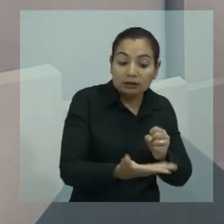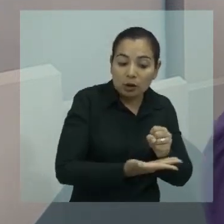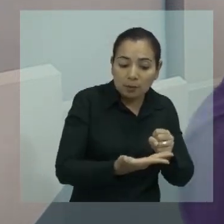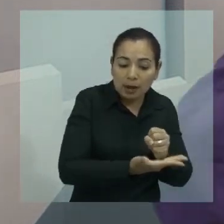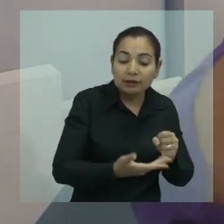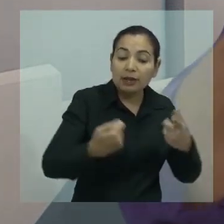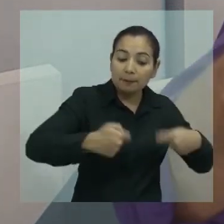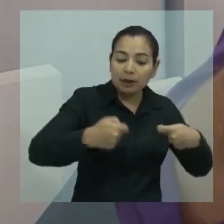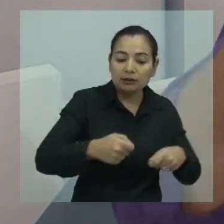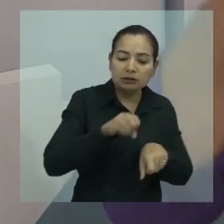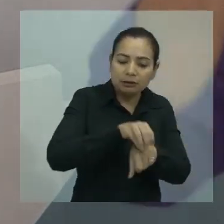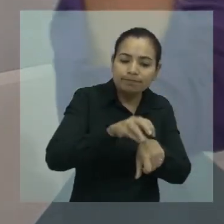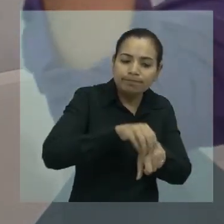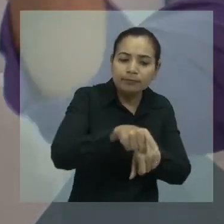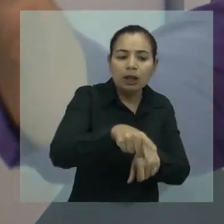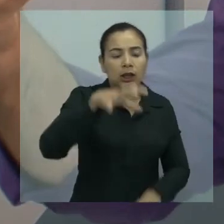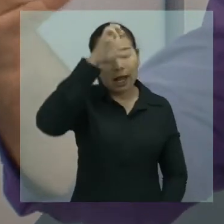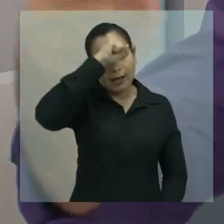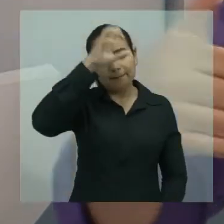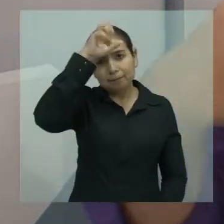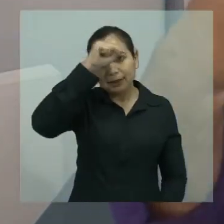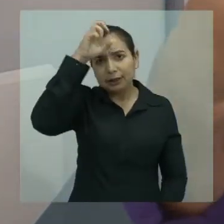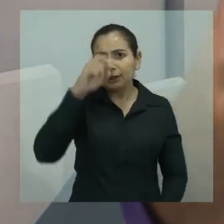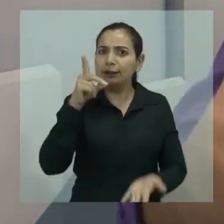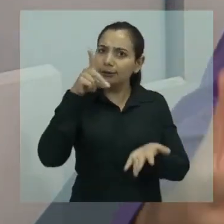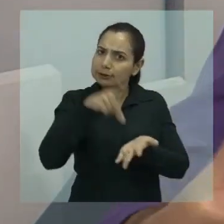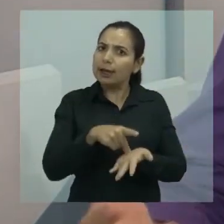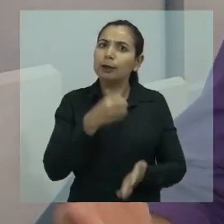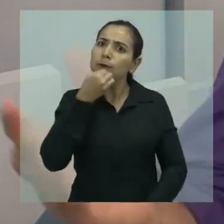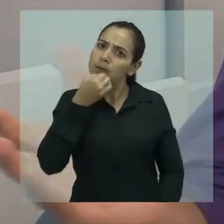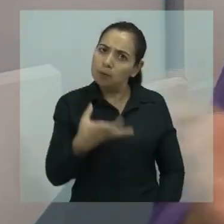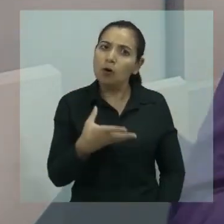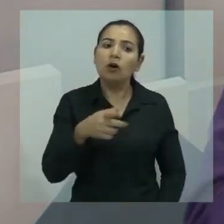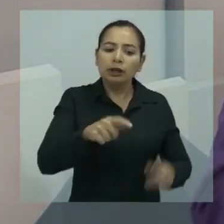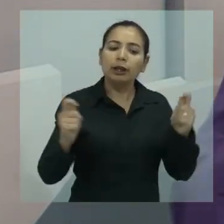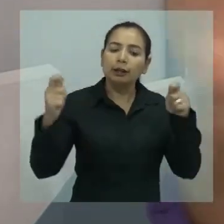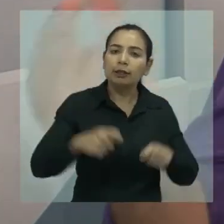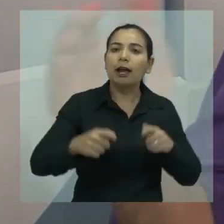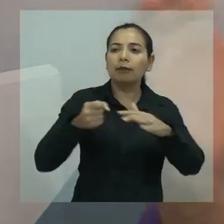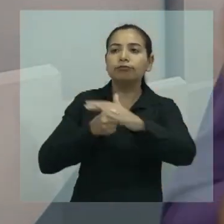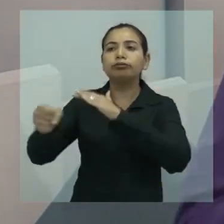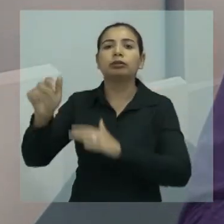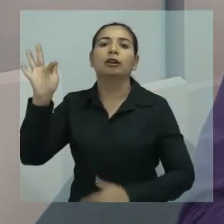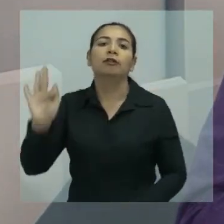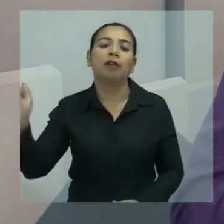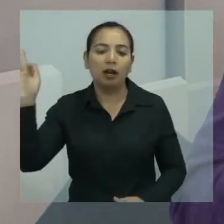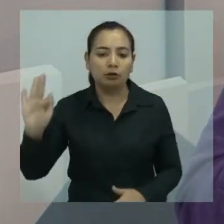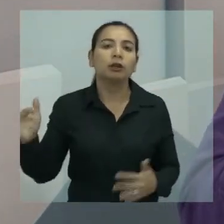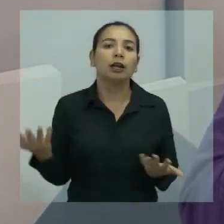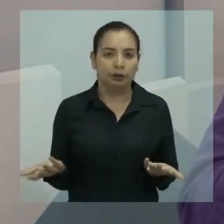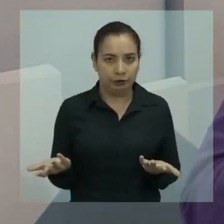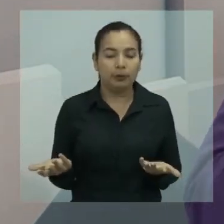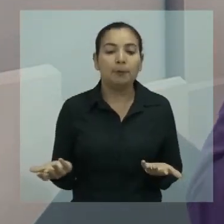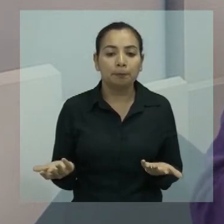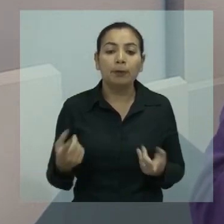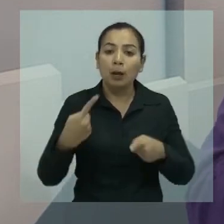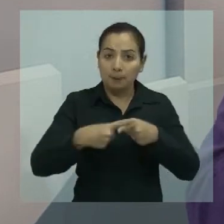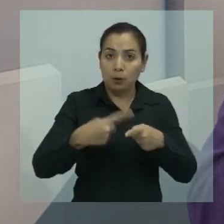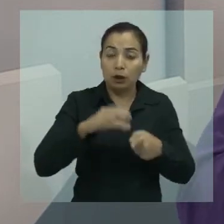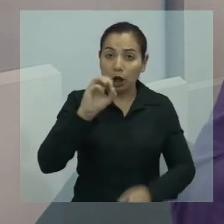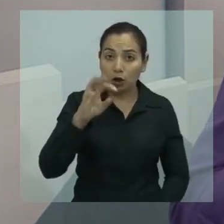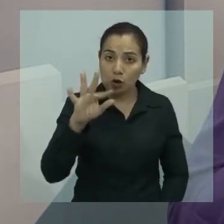preciso que as escolas sejam fortalecidas para que ali na educação básica façam que esse estudante tenha uma aprendizagem